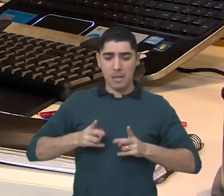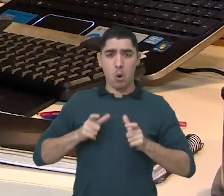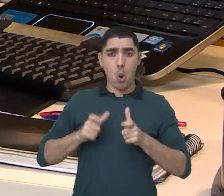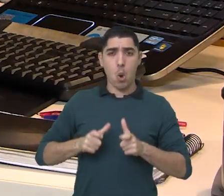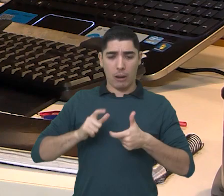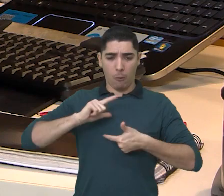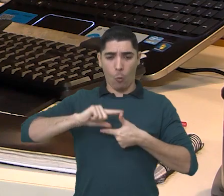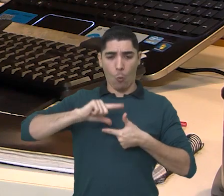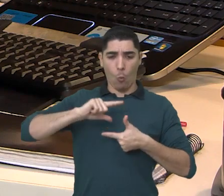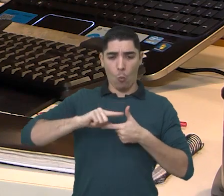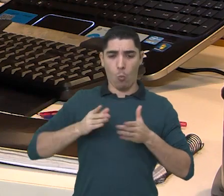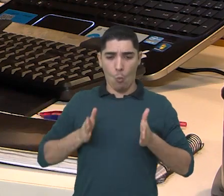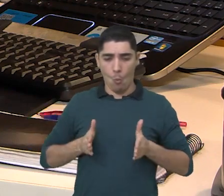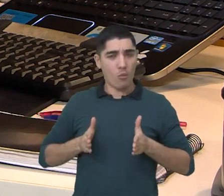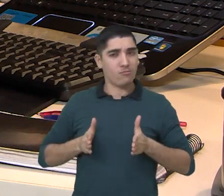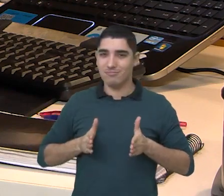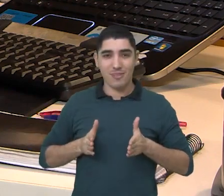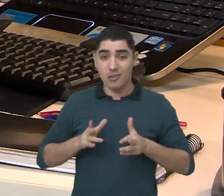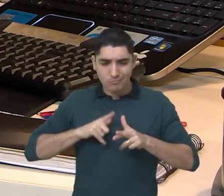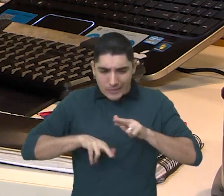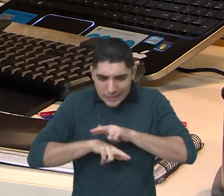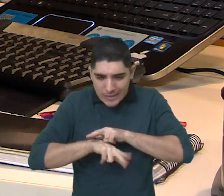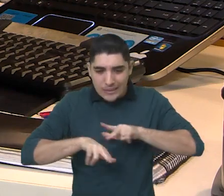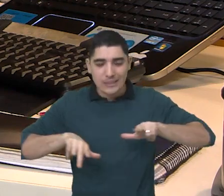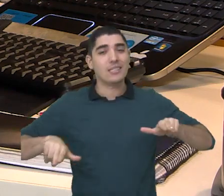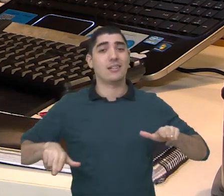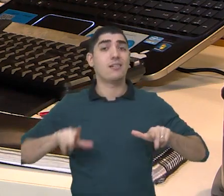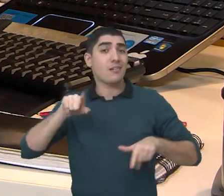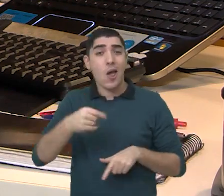coisa fechada, quadrada, tem bastante